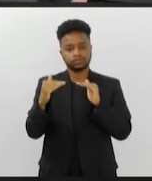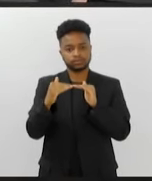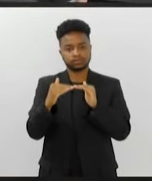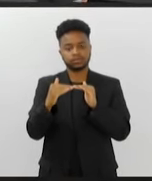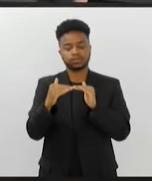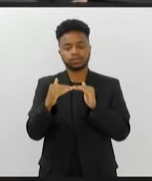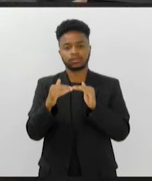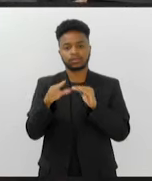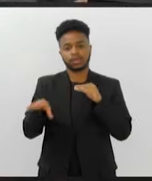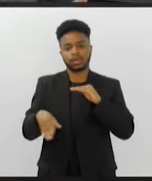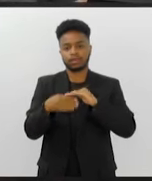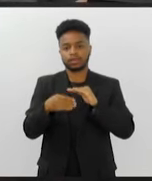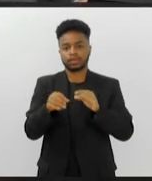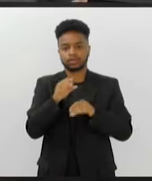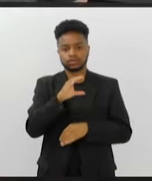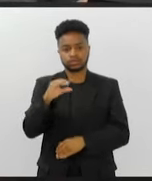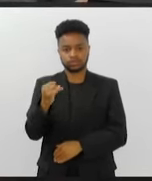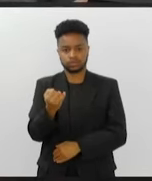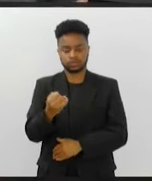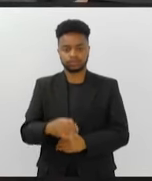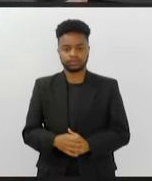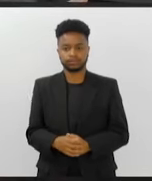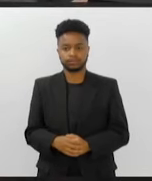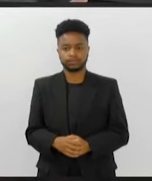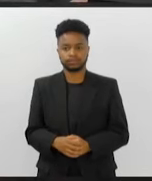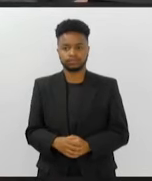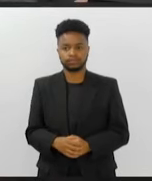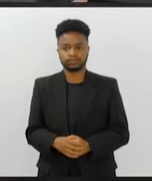favorável com as emendas da CCJ.